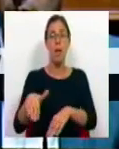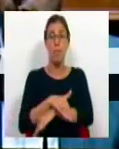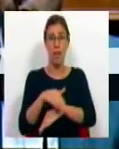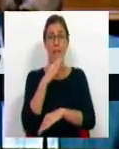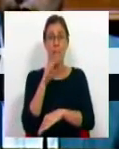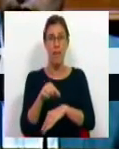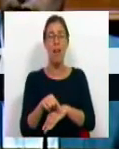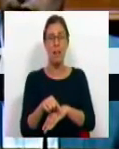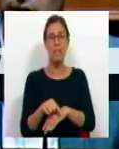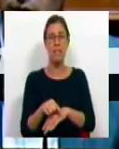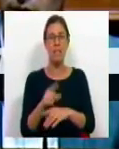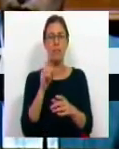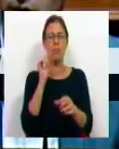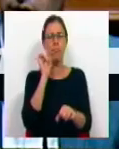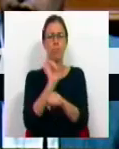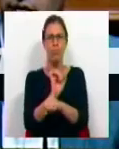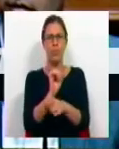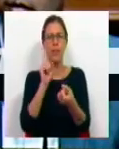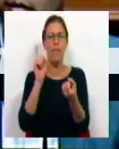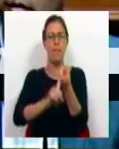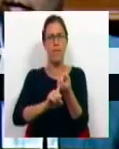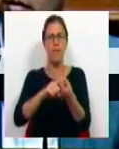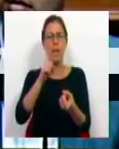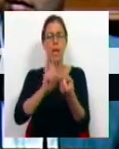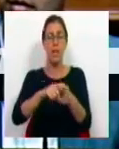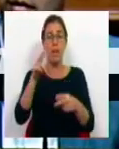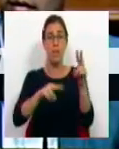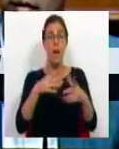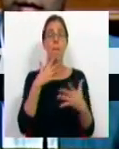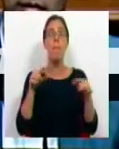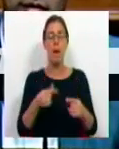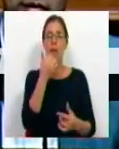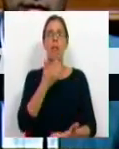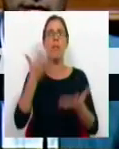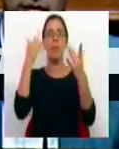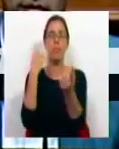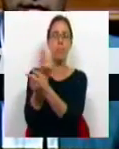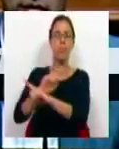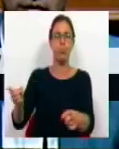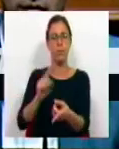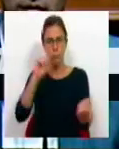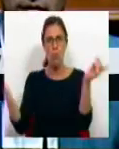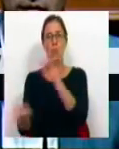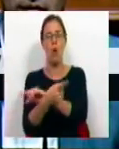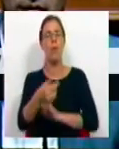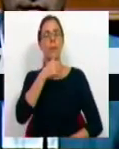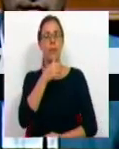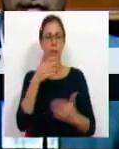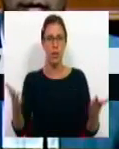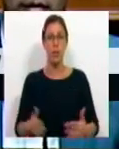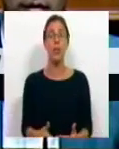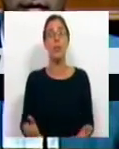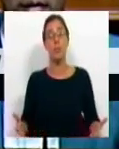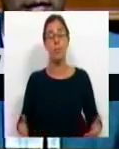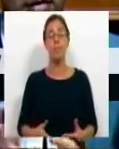de família fossem confiscadas pelo fisco, coisa que esta maioria, felizmente, impediu, revertendo essas decisões.